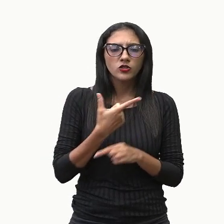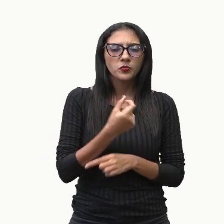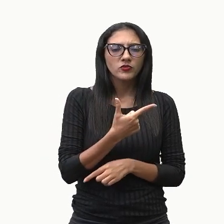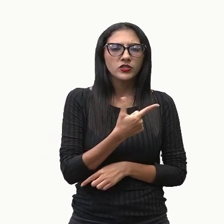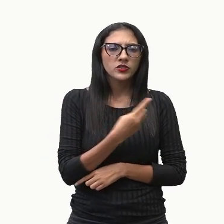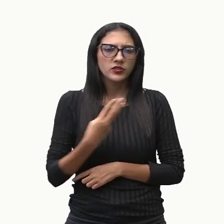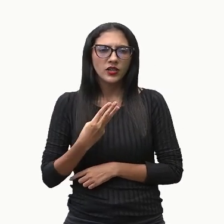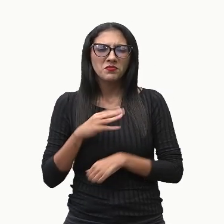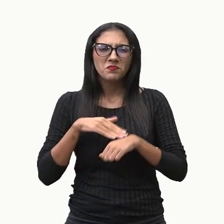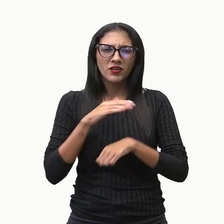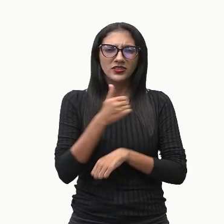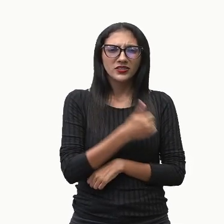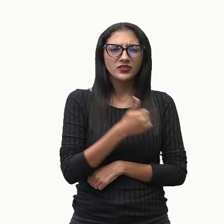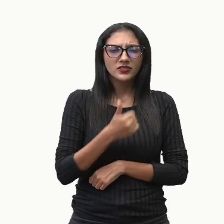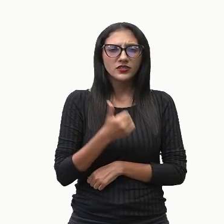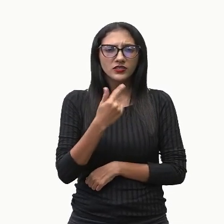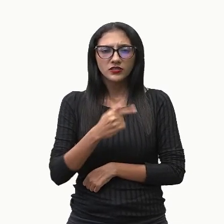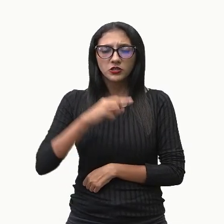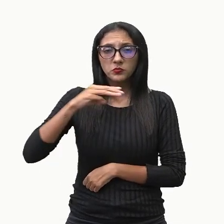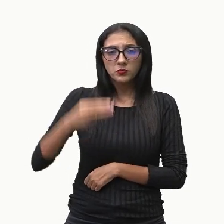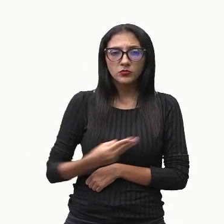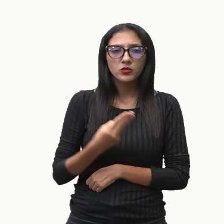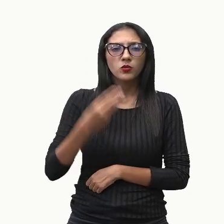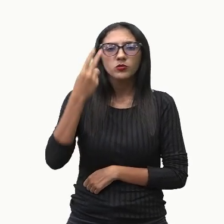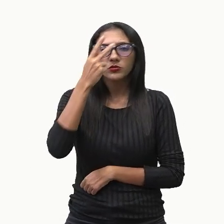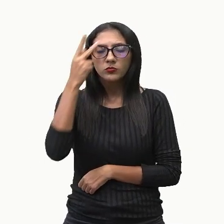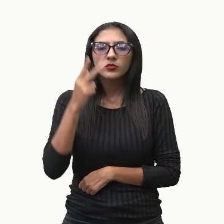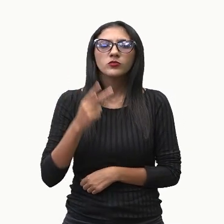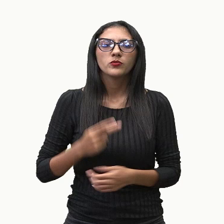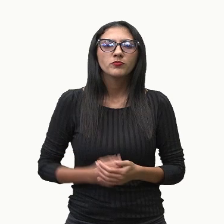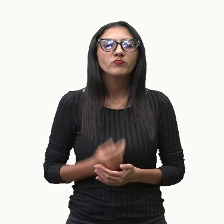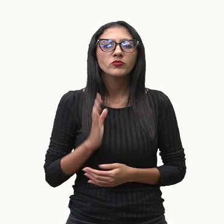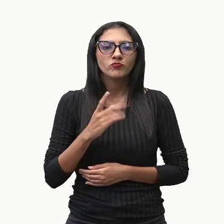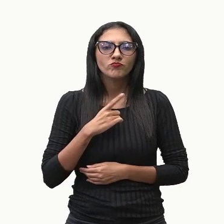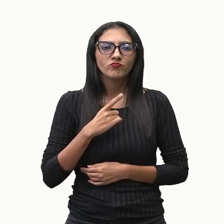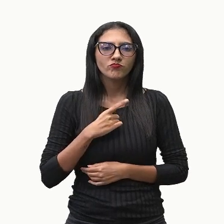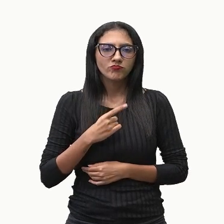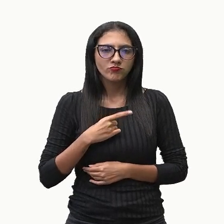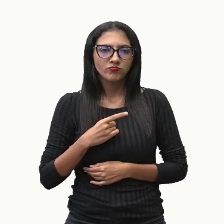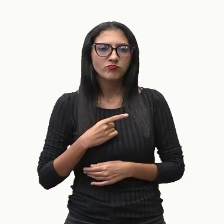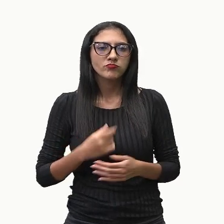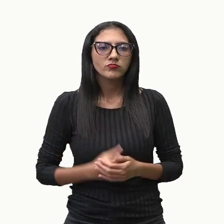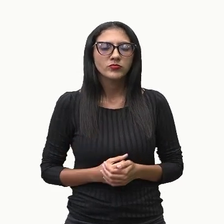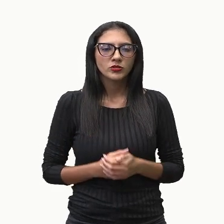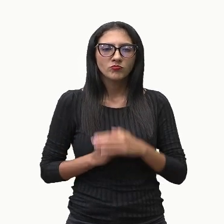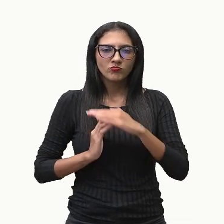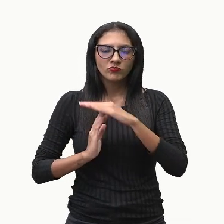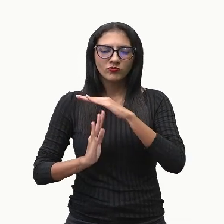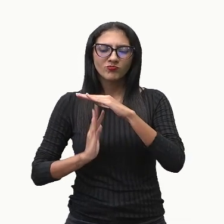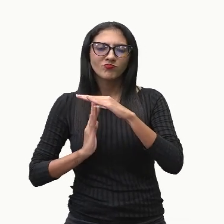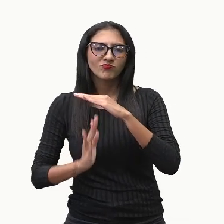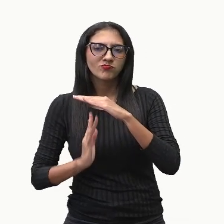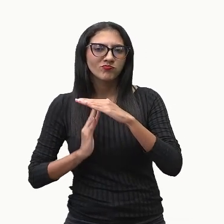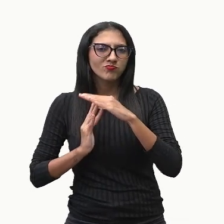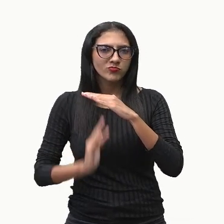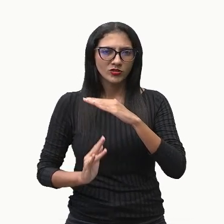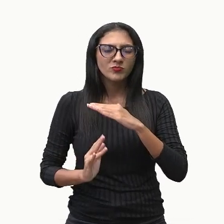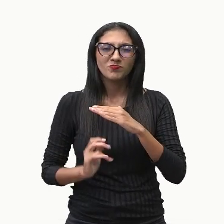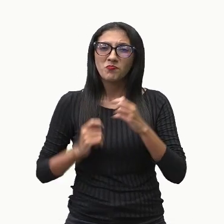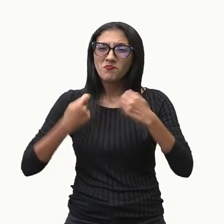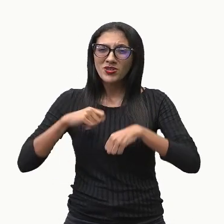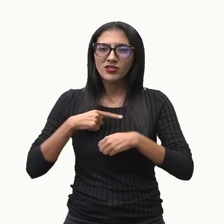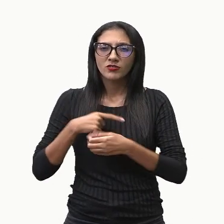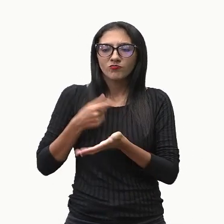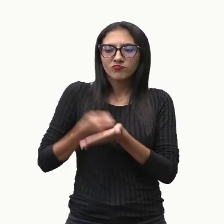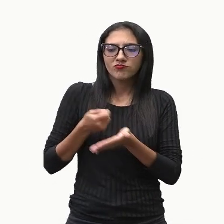de 117 milhões de pessoas permaneceram deslocadas à força, né,